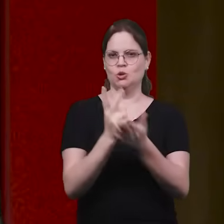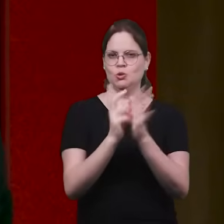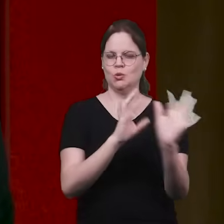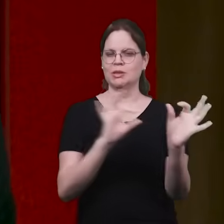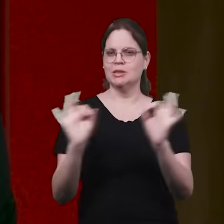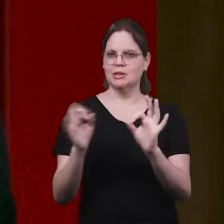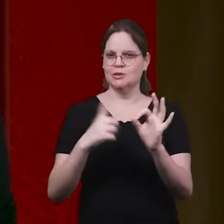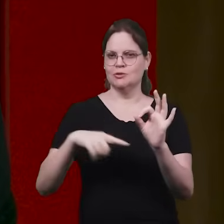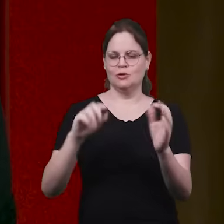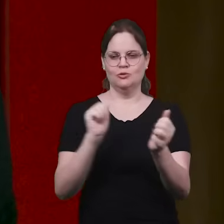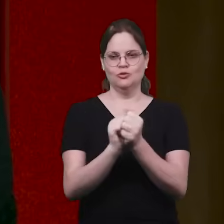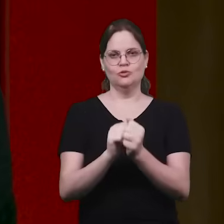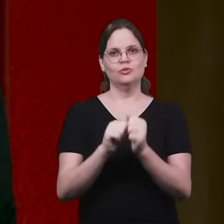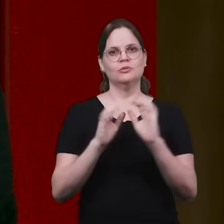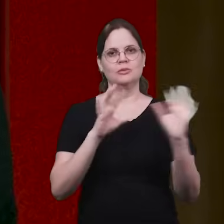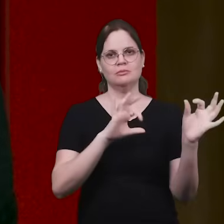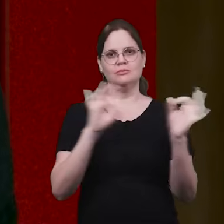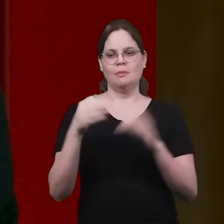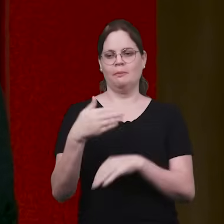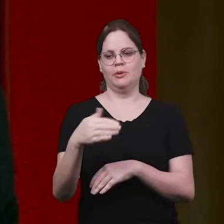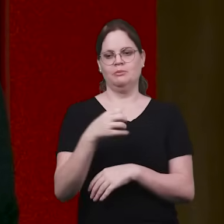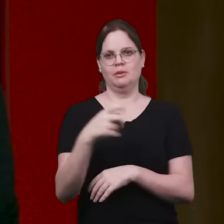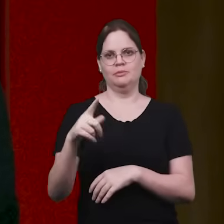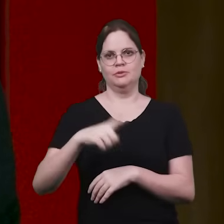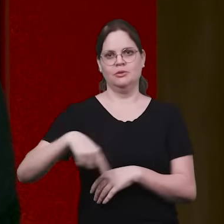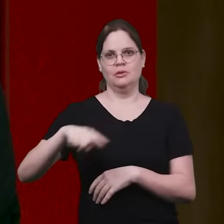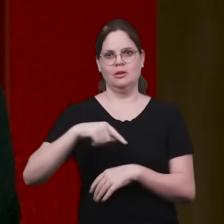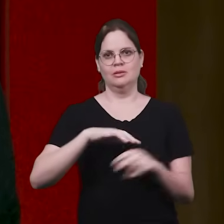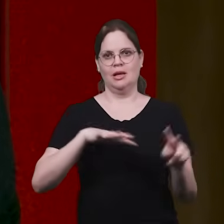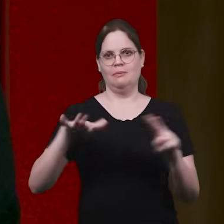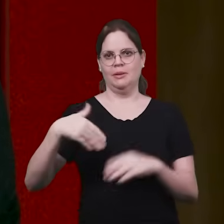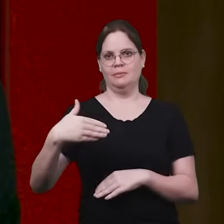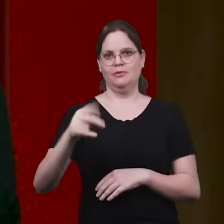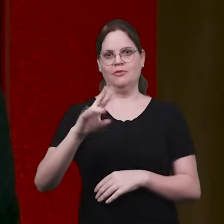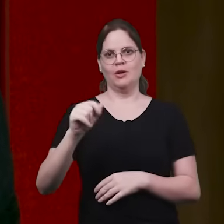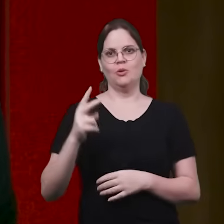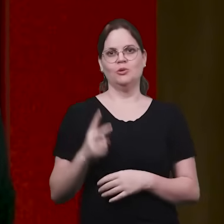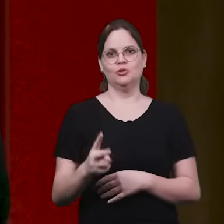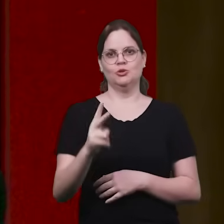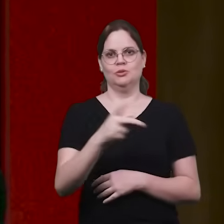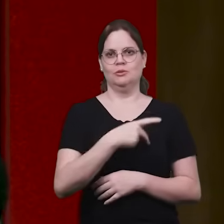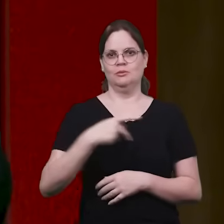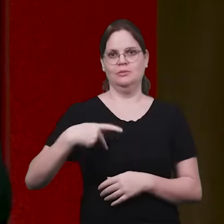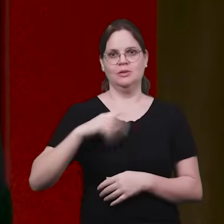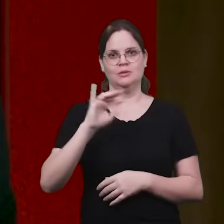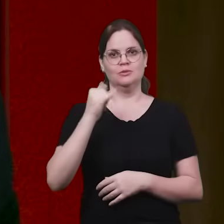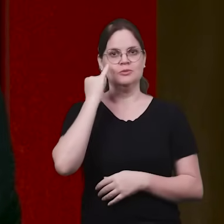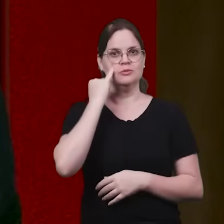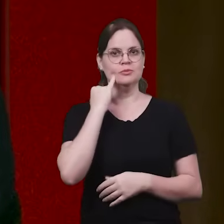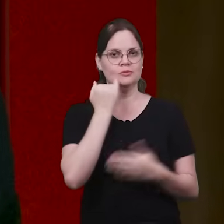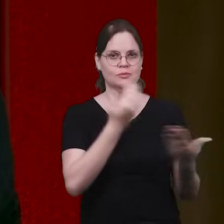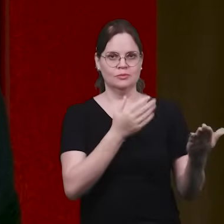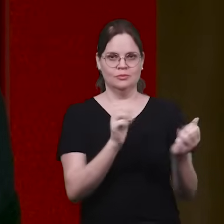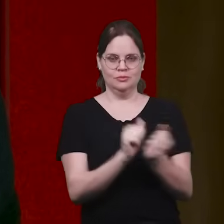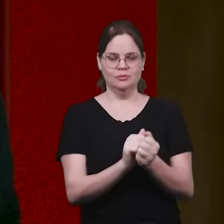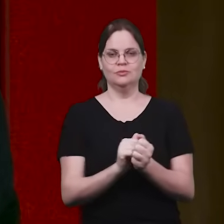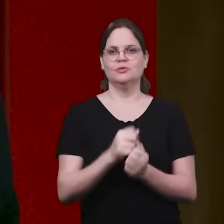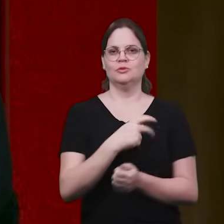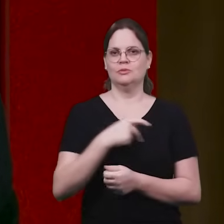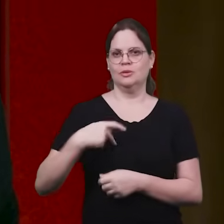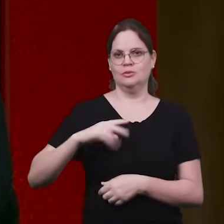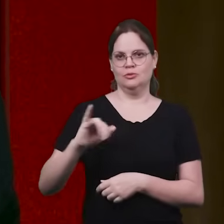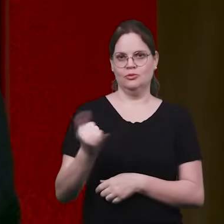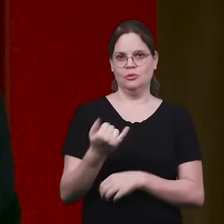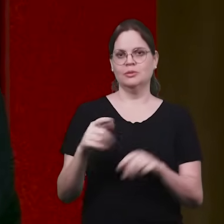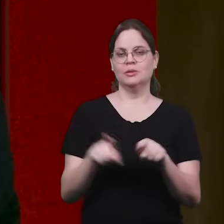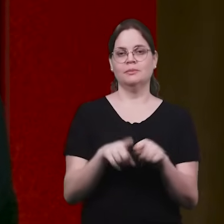mas permaneça conosco. Acompanhe o programa. No próximo episódio, semana que vem, vamos continuar com o pastor Josias Júnior, aqui conosco,